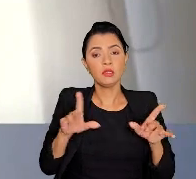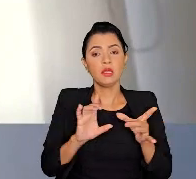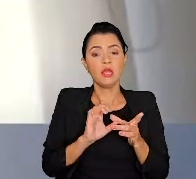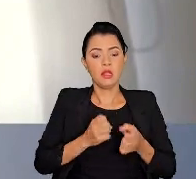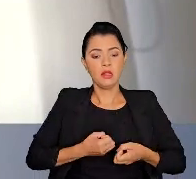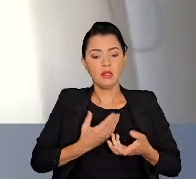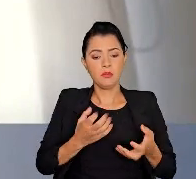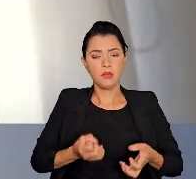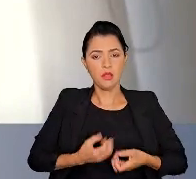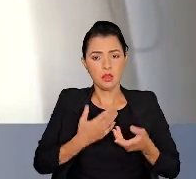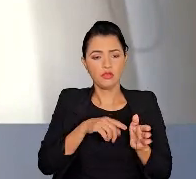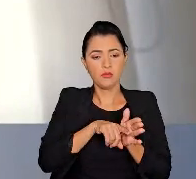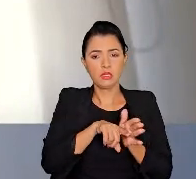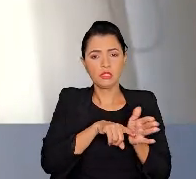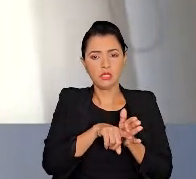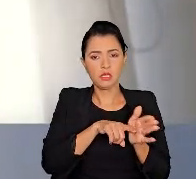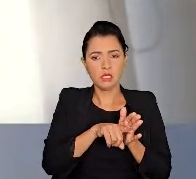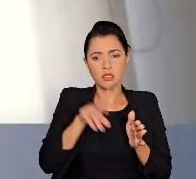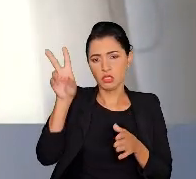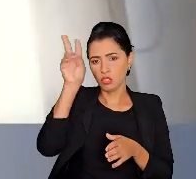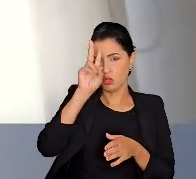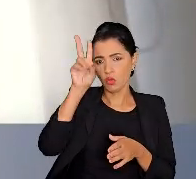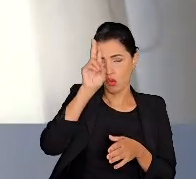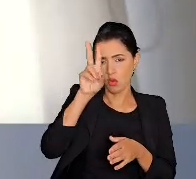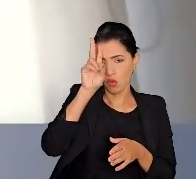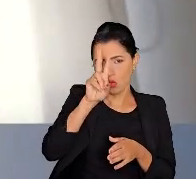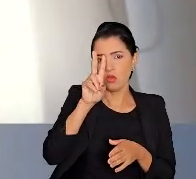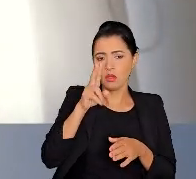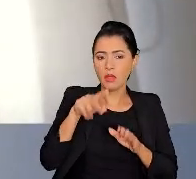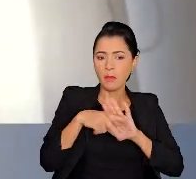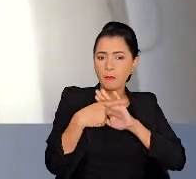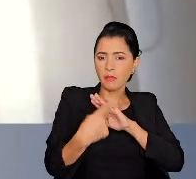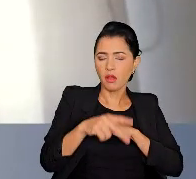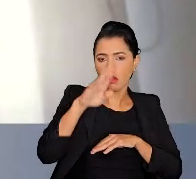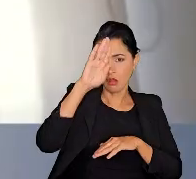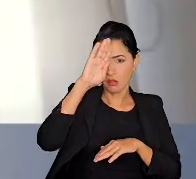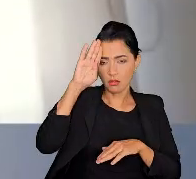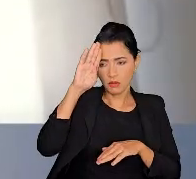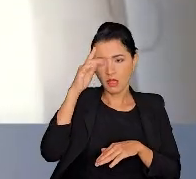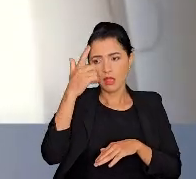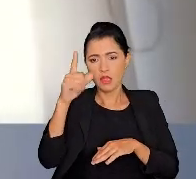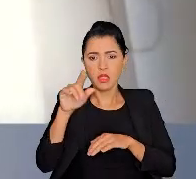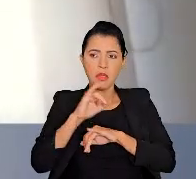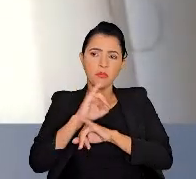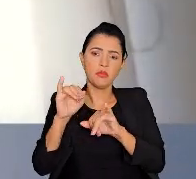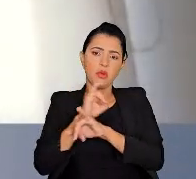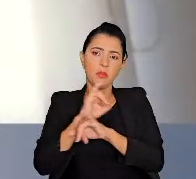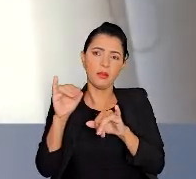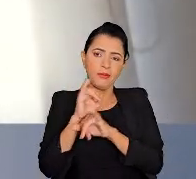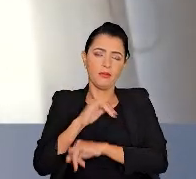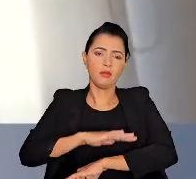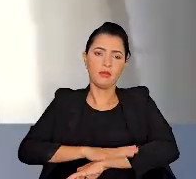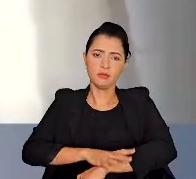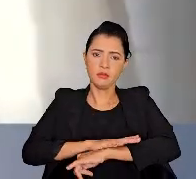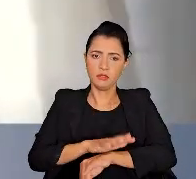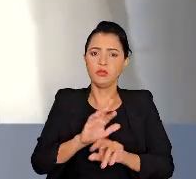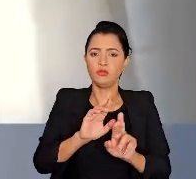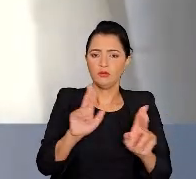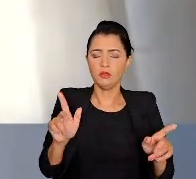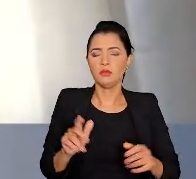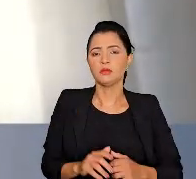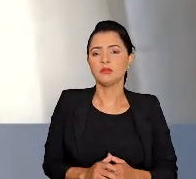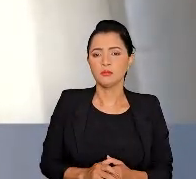pesquisa e investigação histórica com fins acadêmicos e a mera propaganda racista. Eu vou